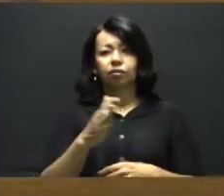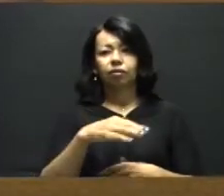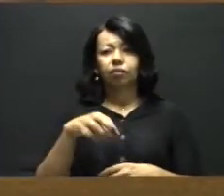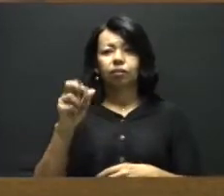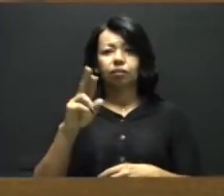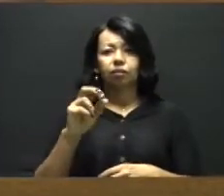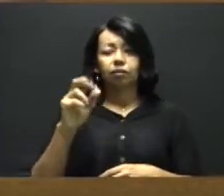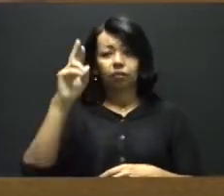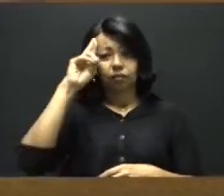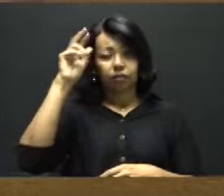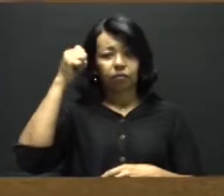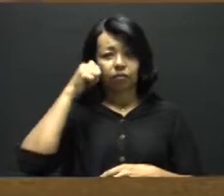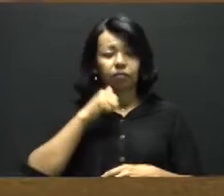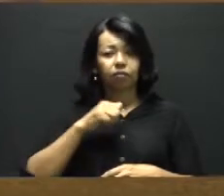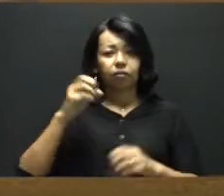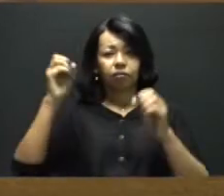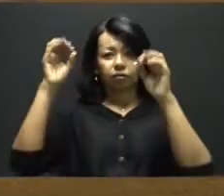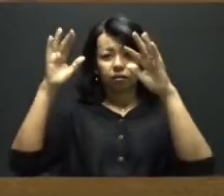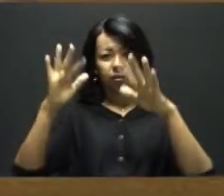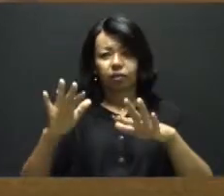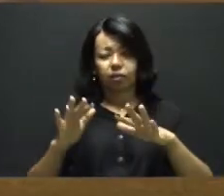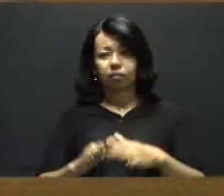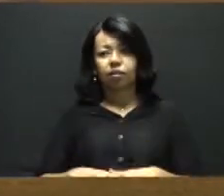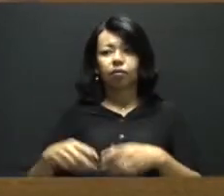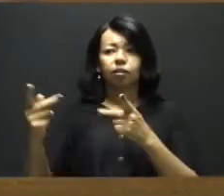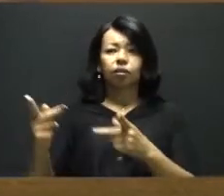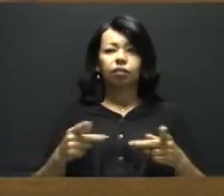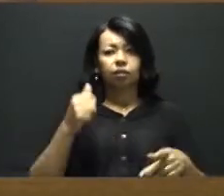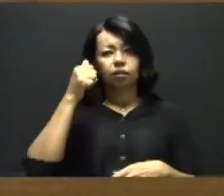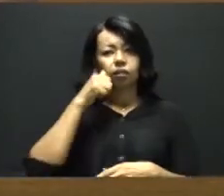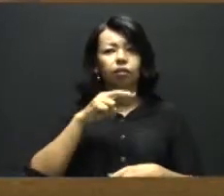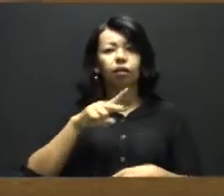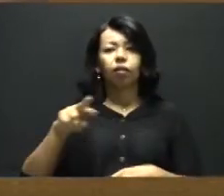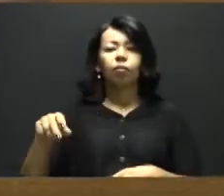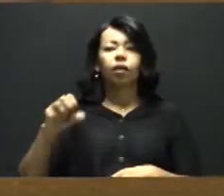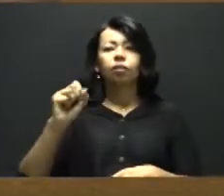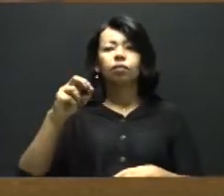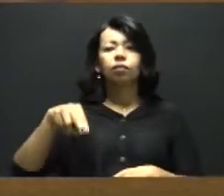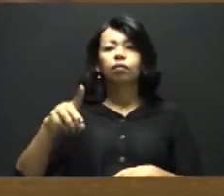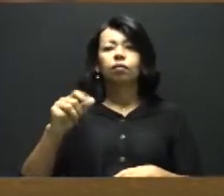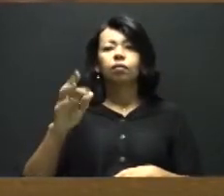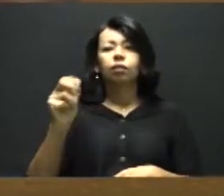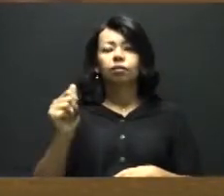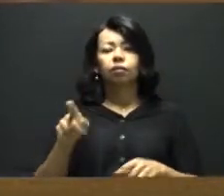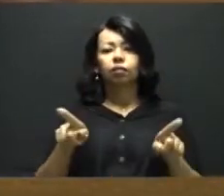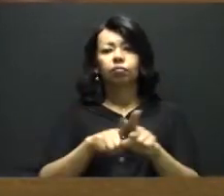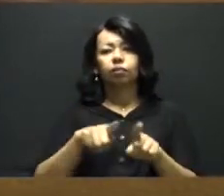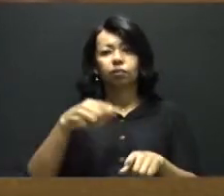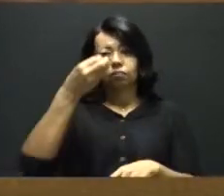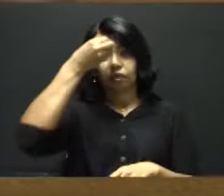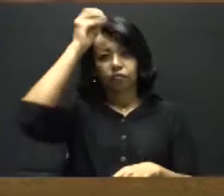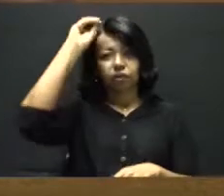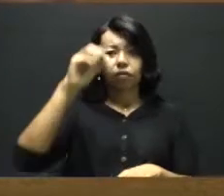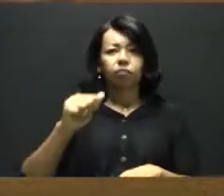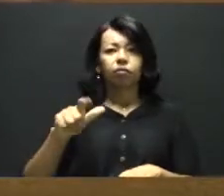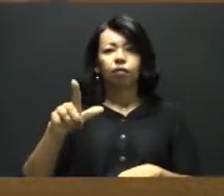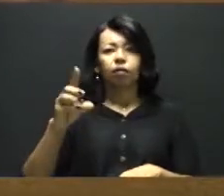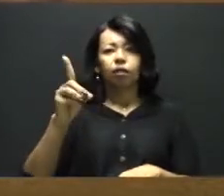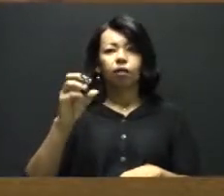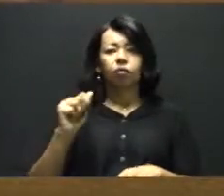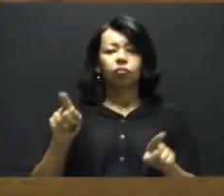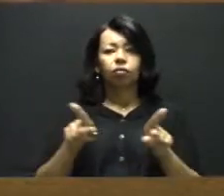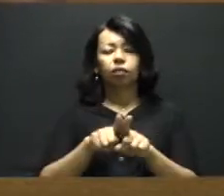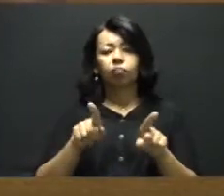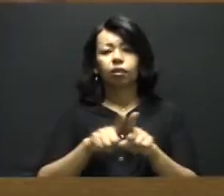cai agradecer a presença da minha irmã sandra um afilhado maldo né ea pessoa